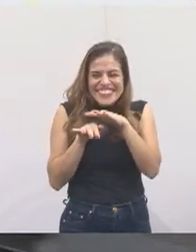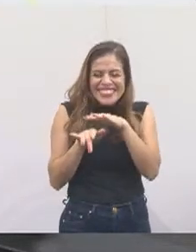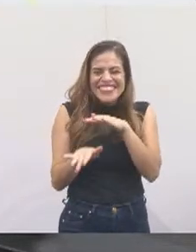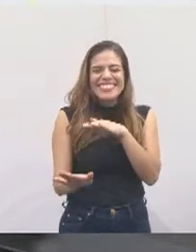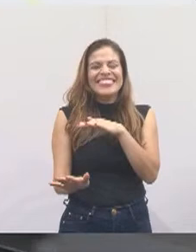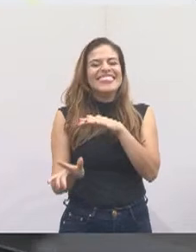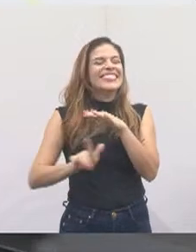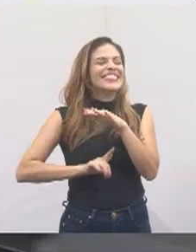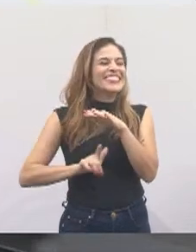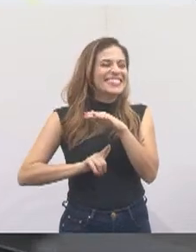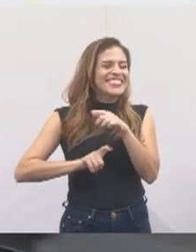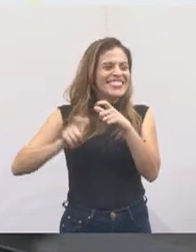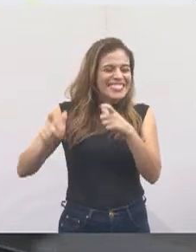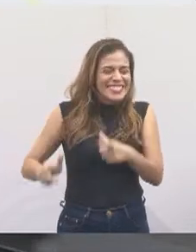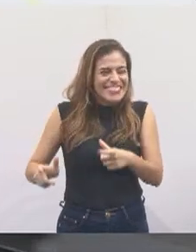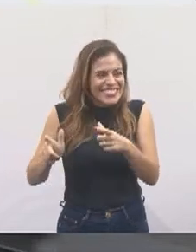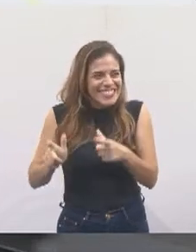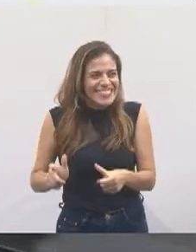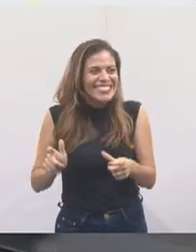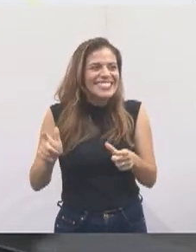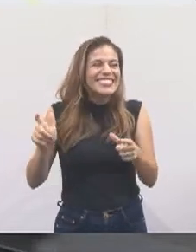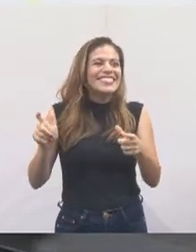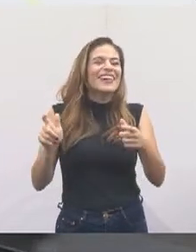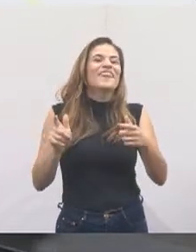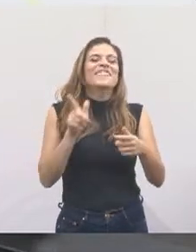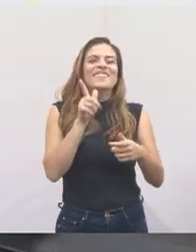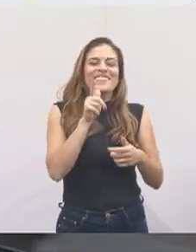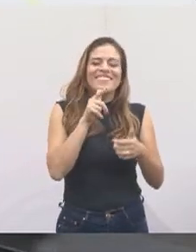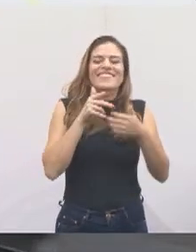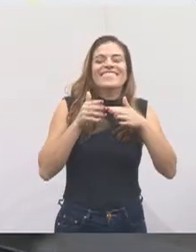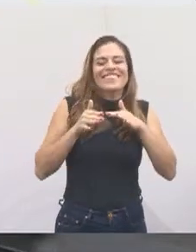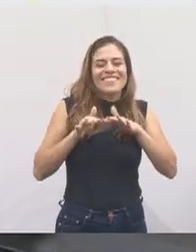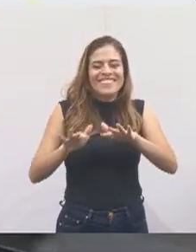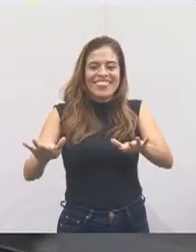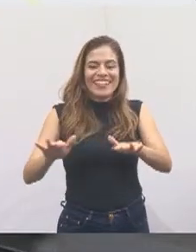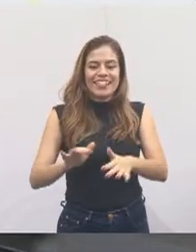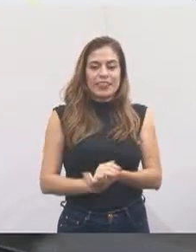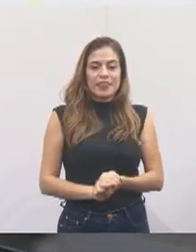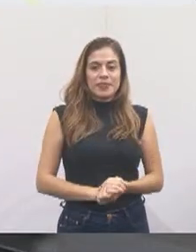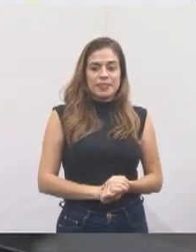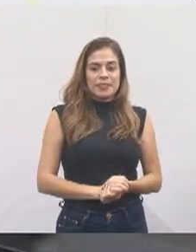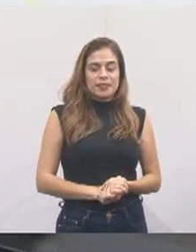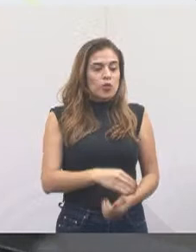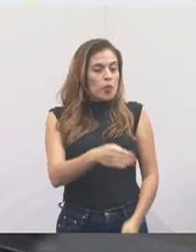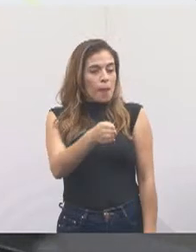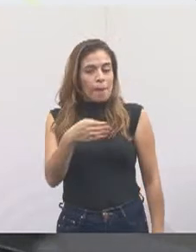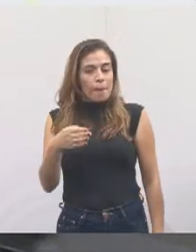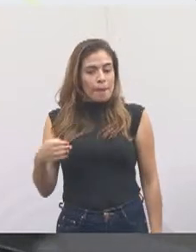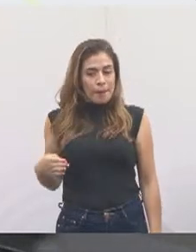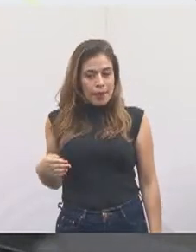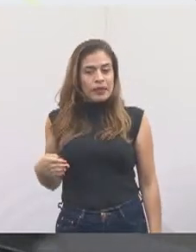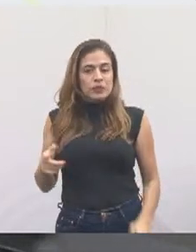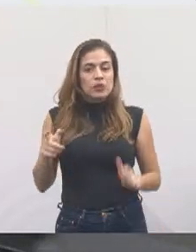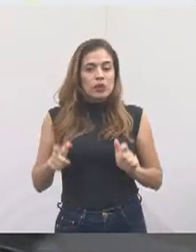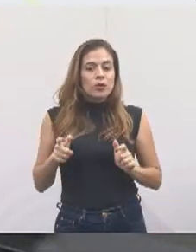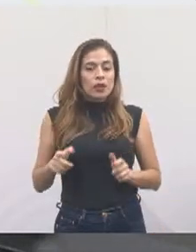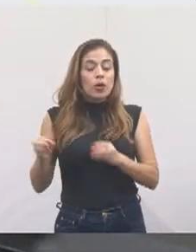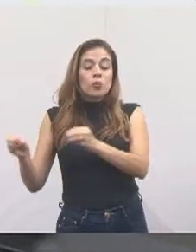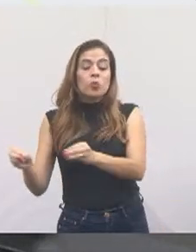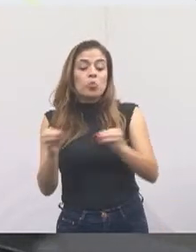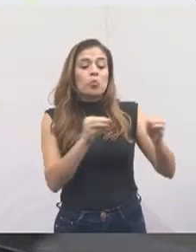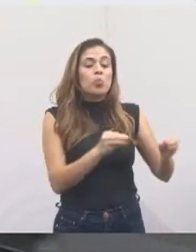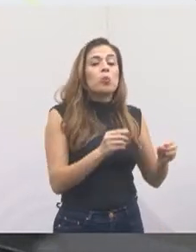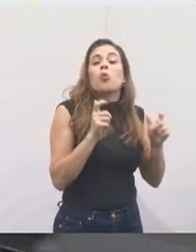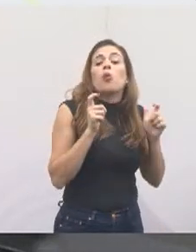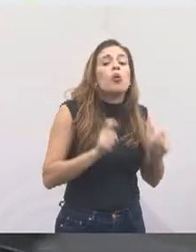demandado reposição constante da água os peixes que estavam no local foram alcançados para onde os